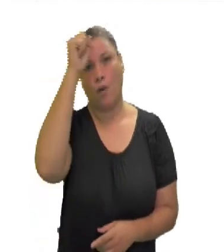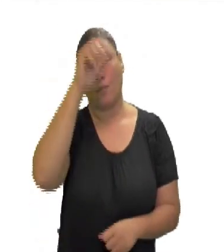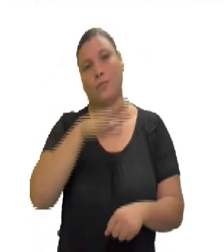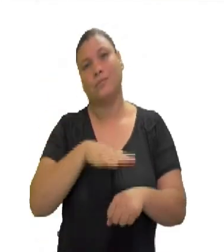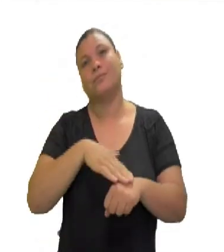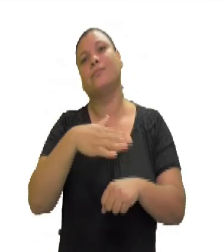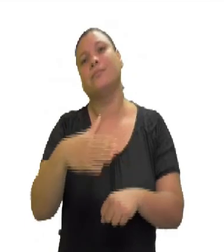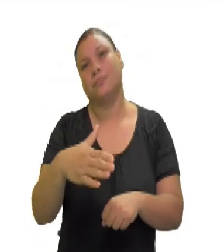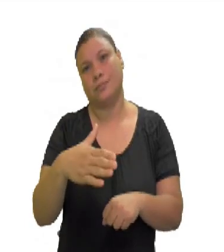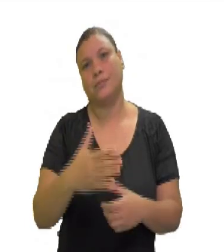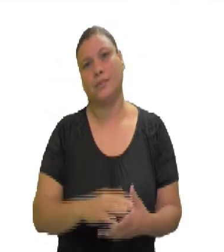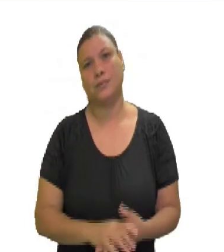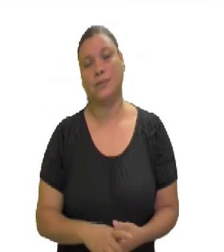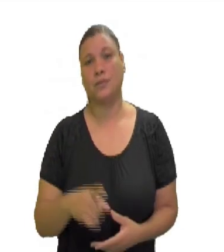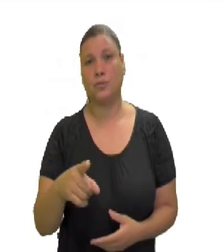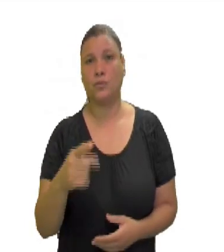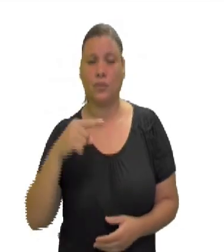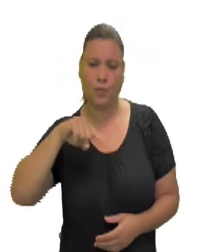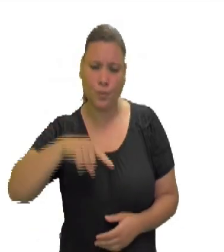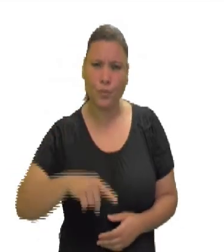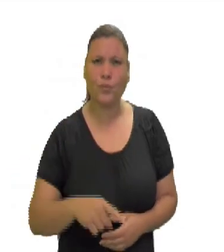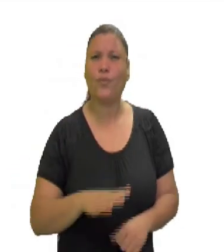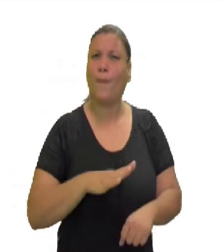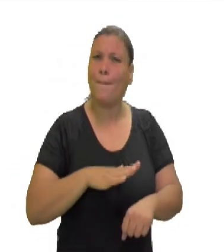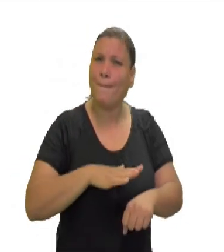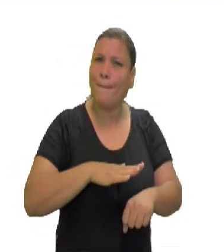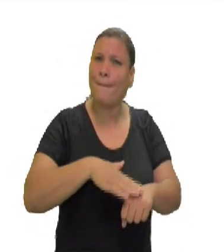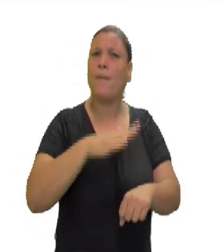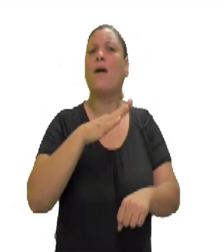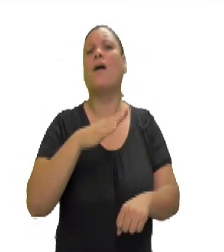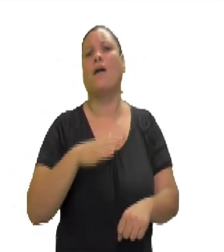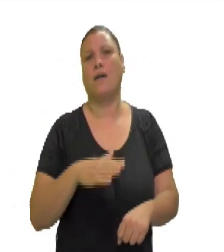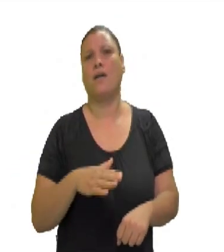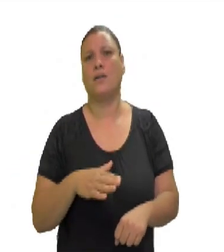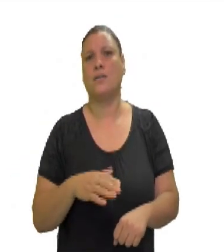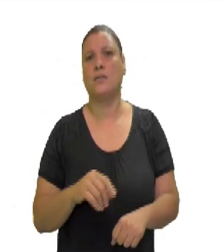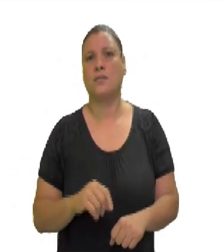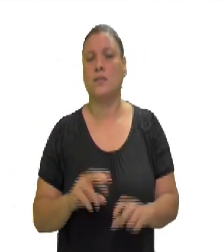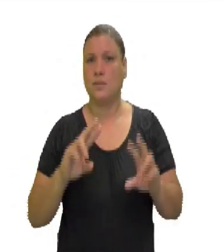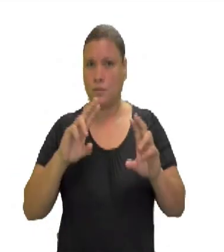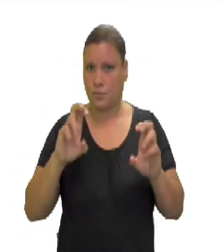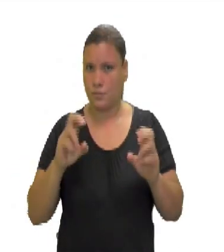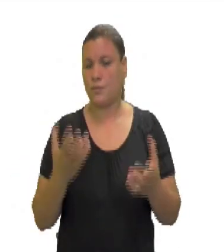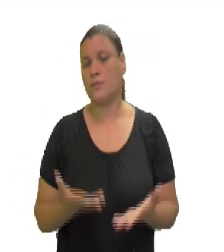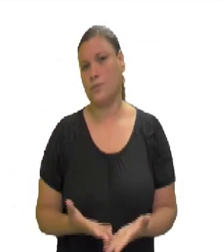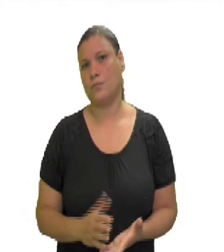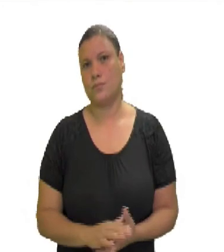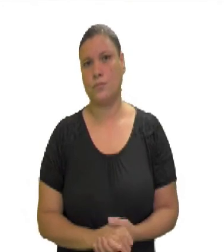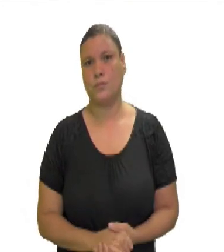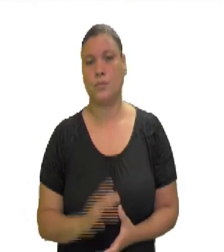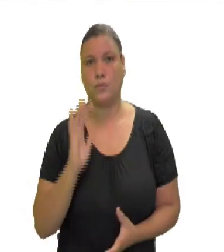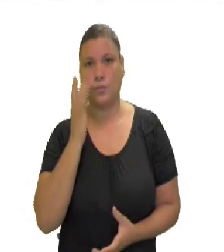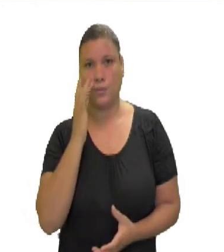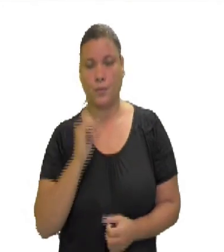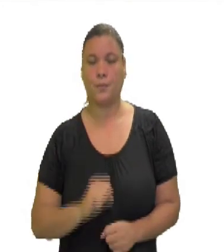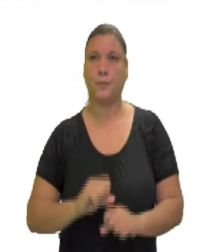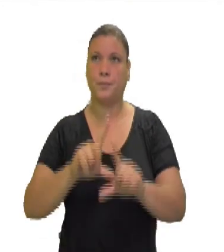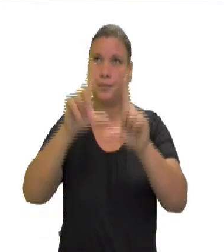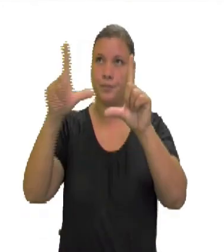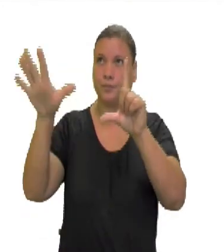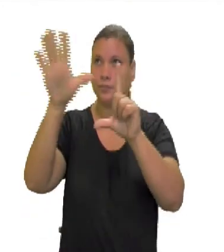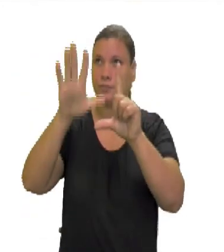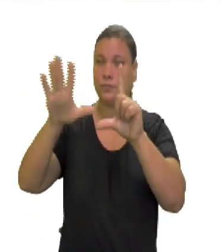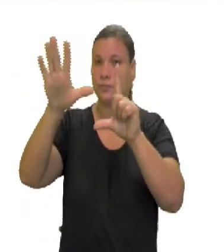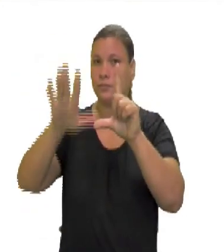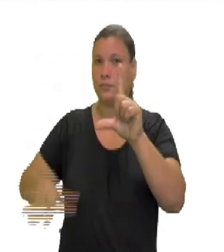vai falar realmente como diminuiu essa produção de ouro também. Então, para acessar a nossa plataforma,